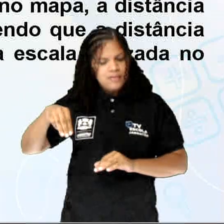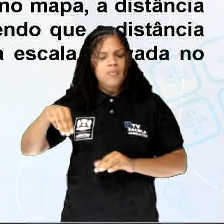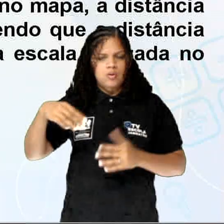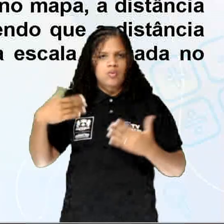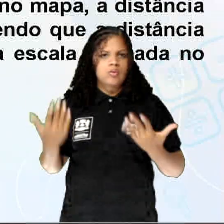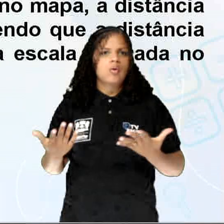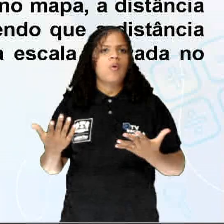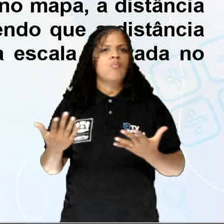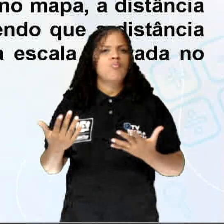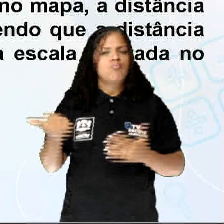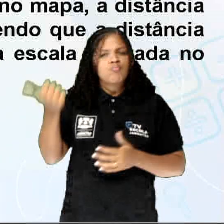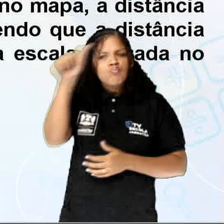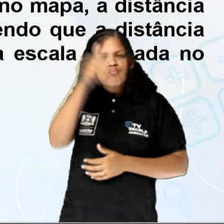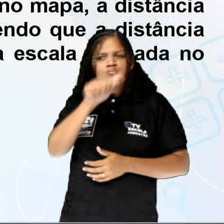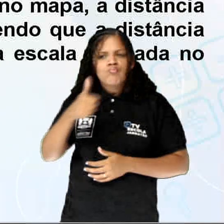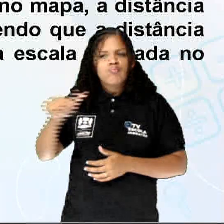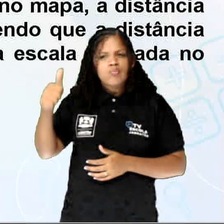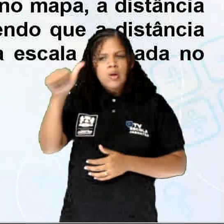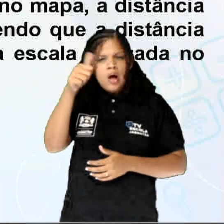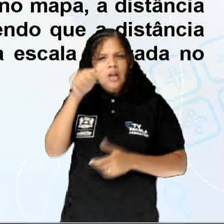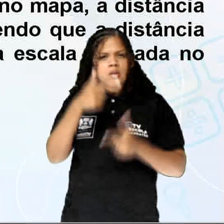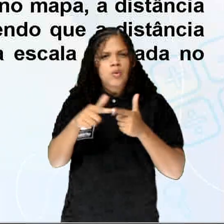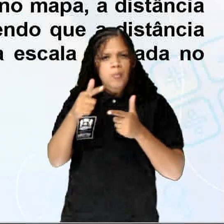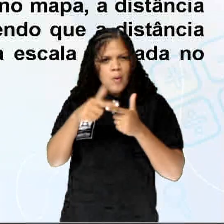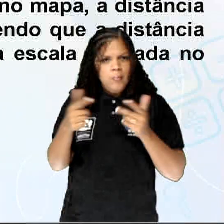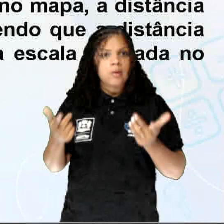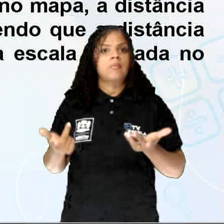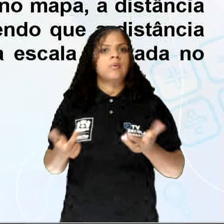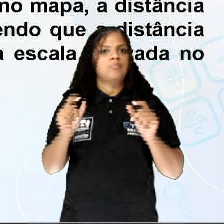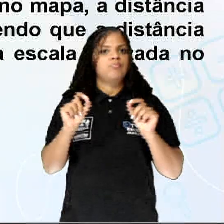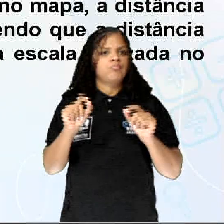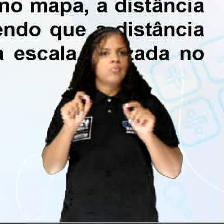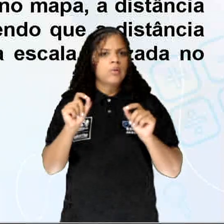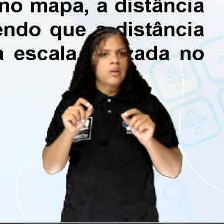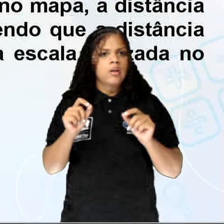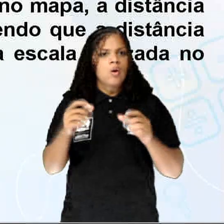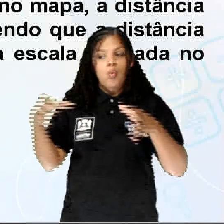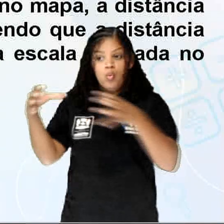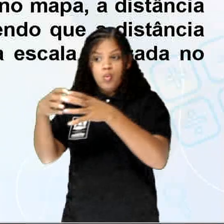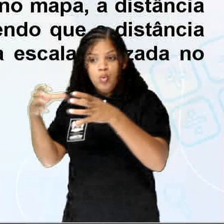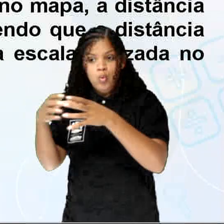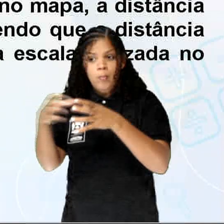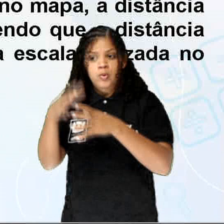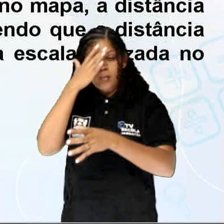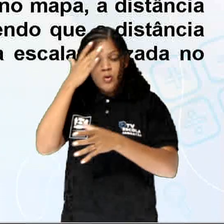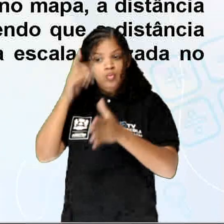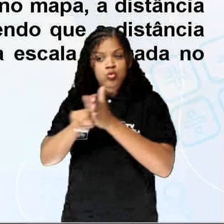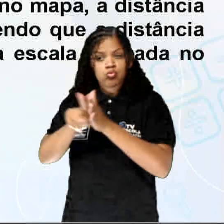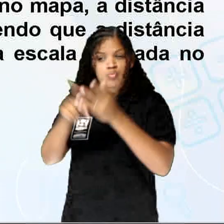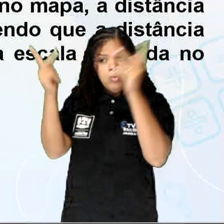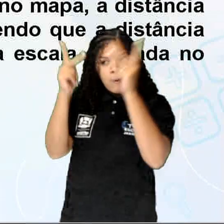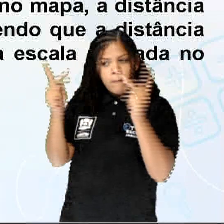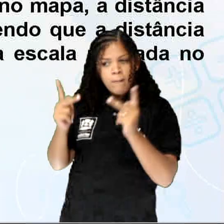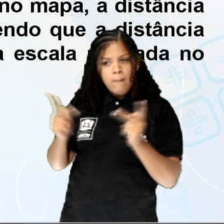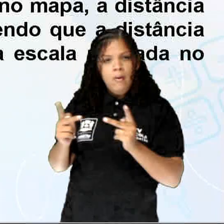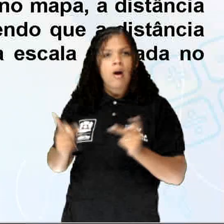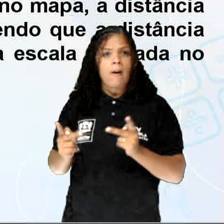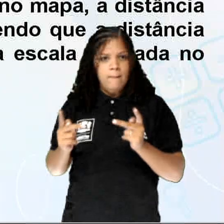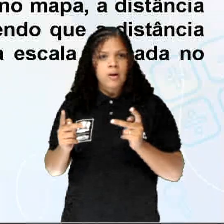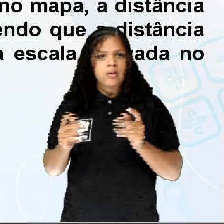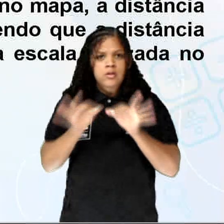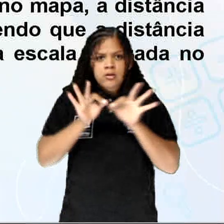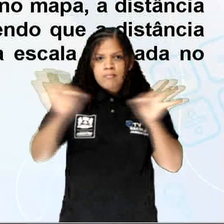continuar. Questão 5, mais uma questão que caiu no vestibular do IFPE, tá? E ela diz assim, é um texto grande,